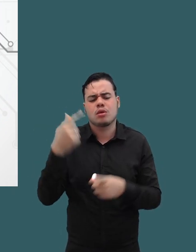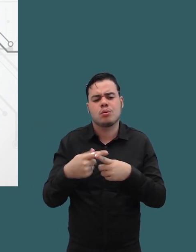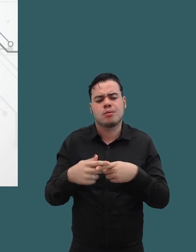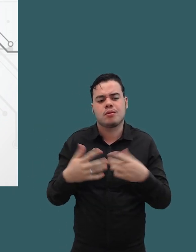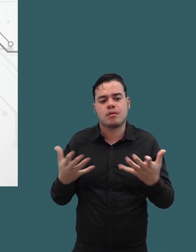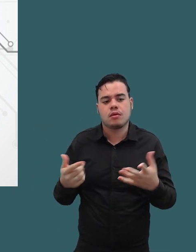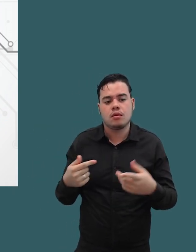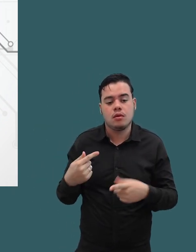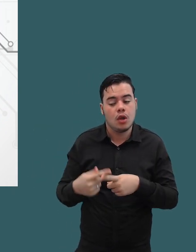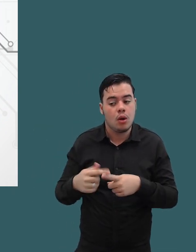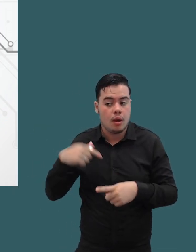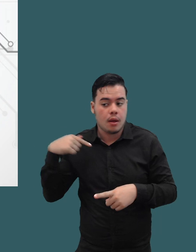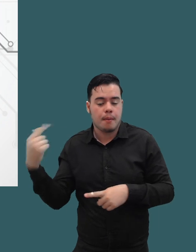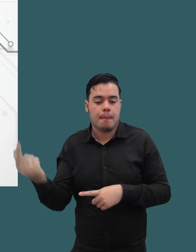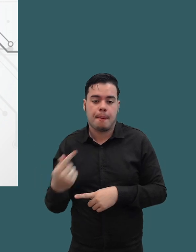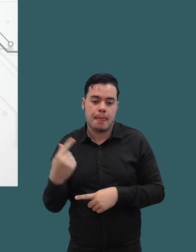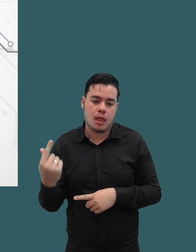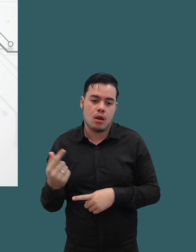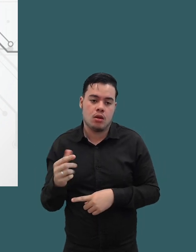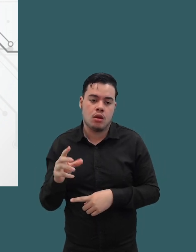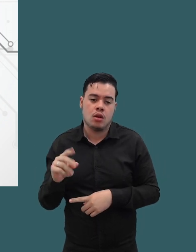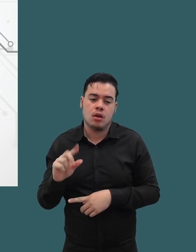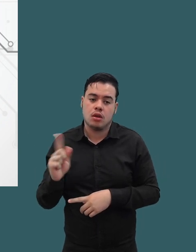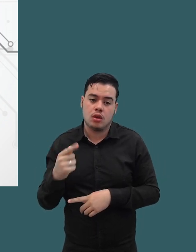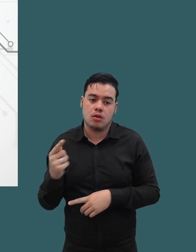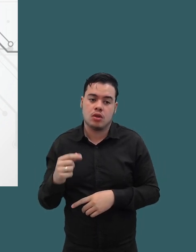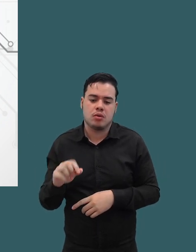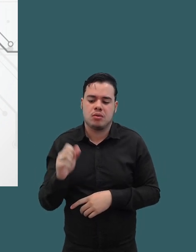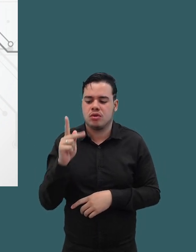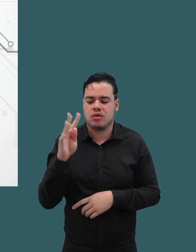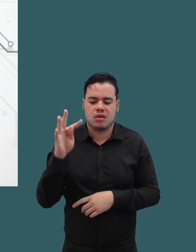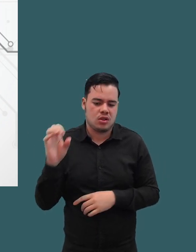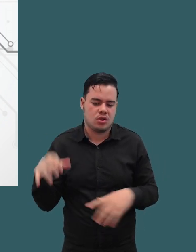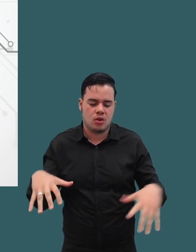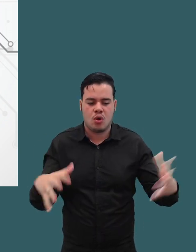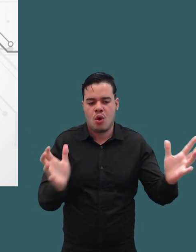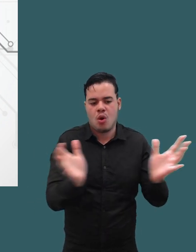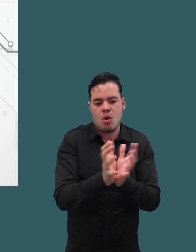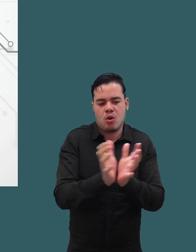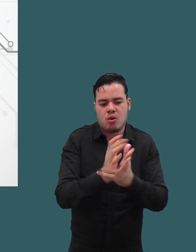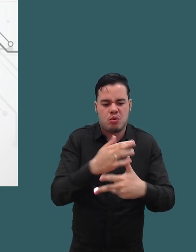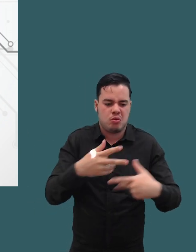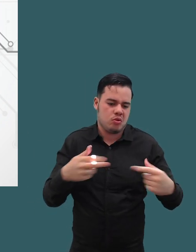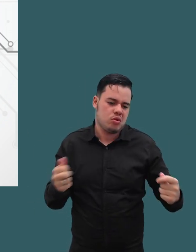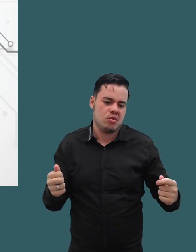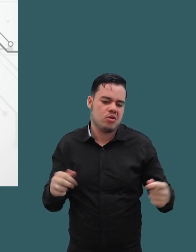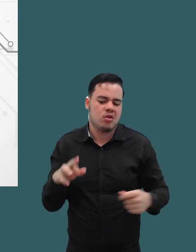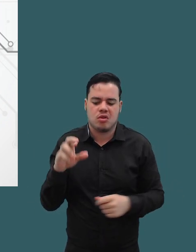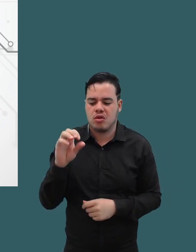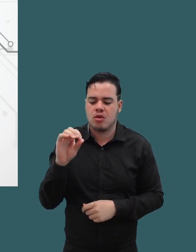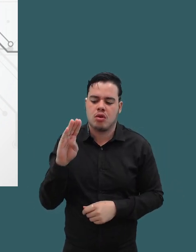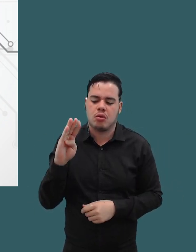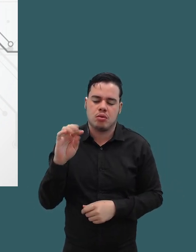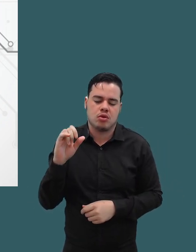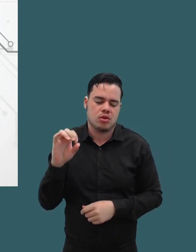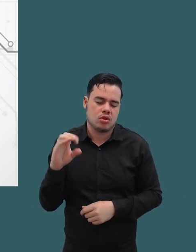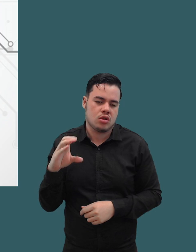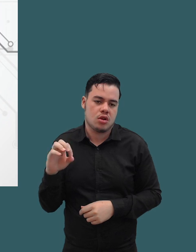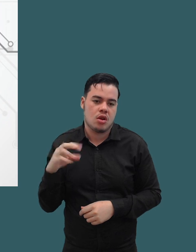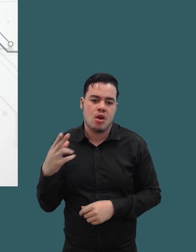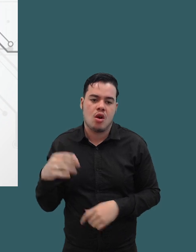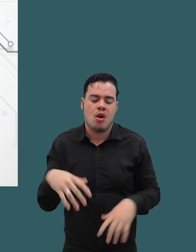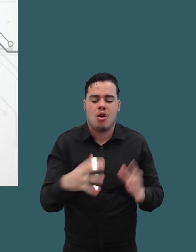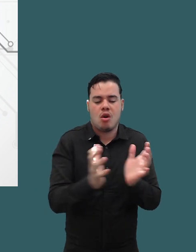Porque, para nós, não é um kit de robótica, um kit,